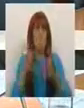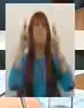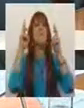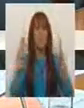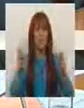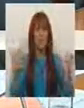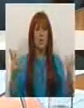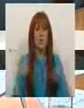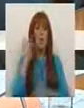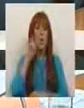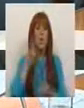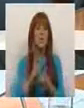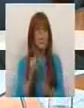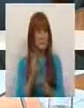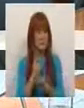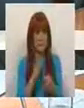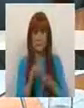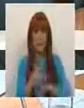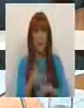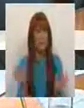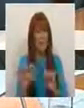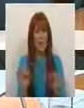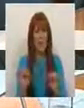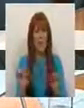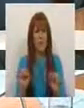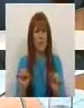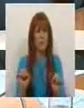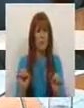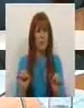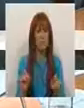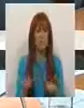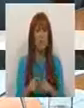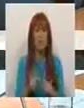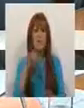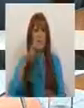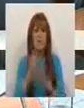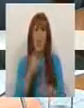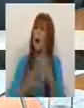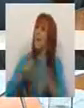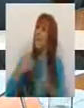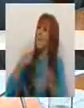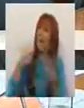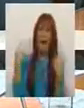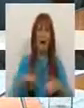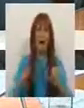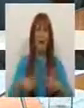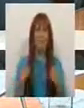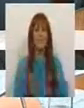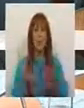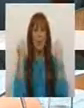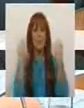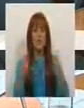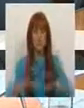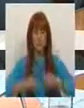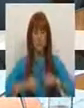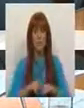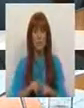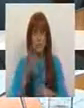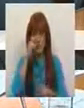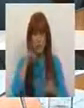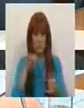aumentou. A qualidade manteve-se, não havia as reclamações que há hoje. O investimento foi assumido